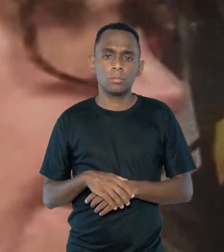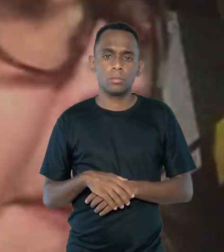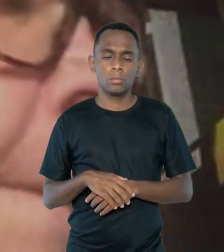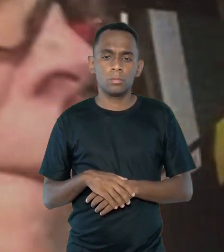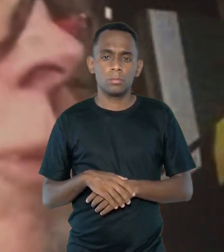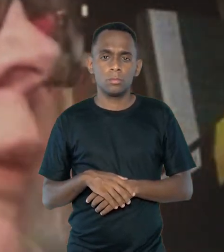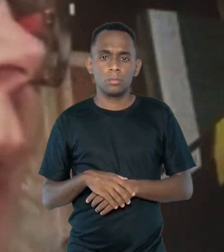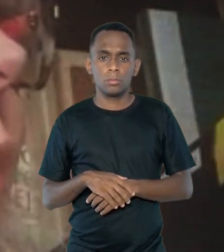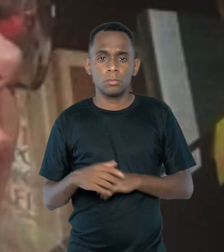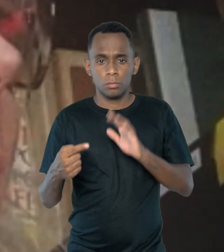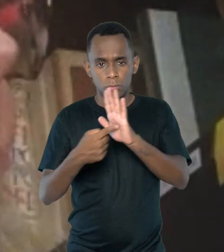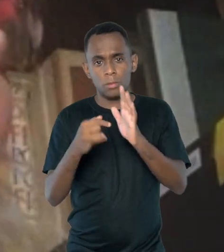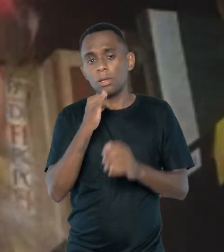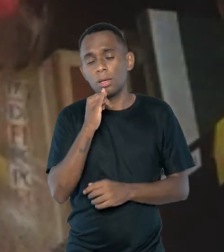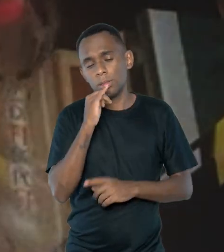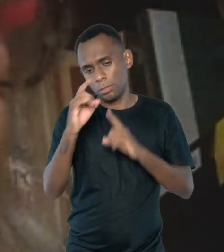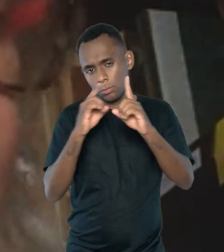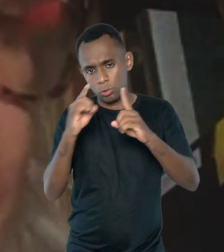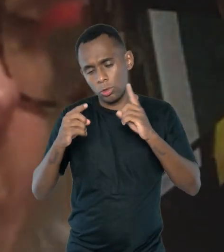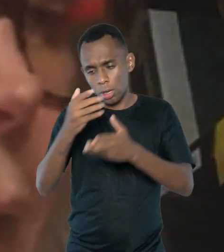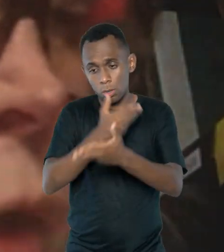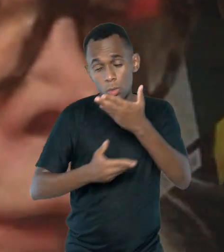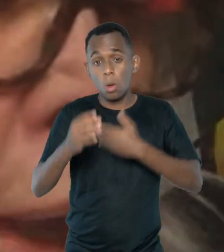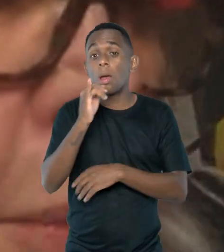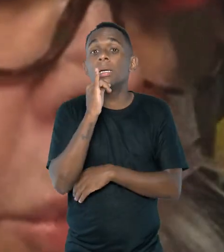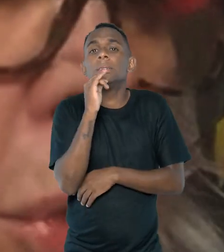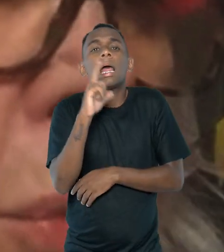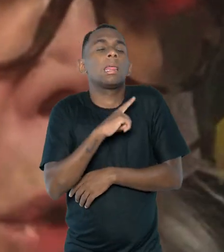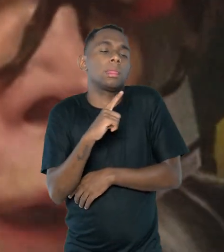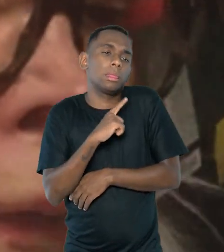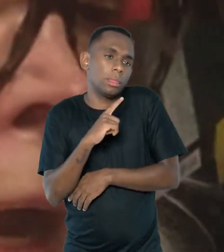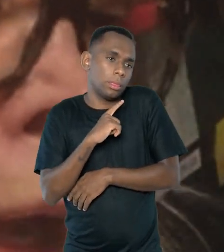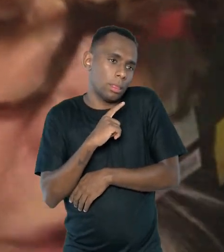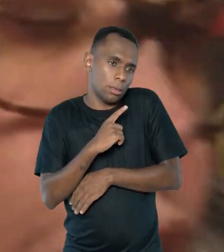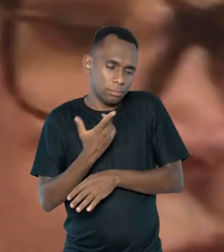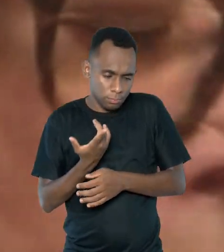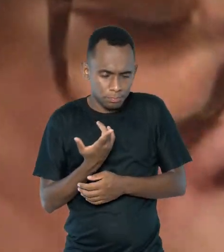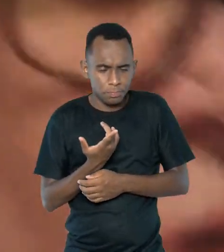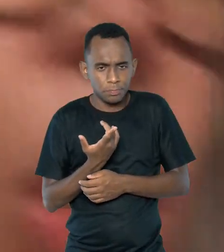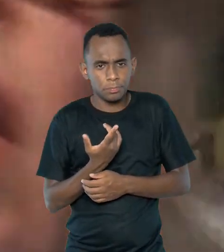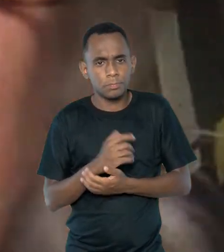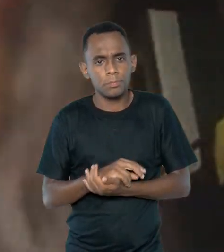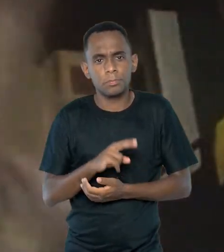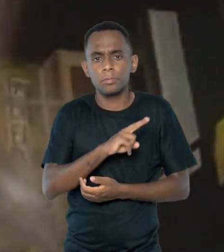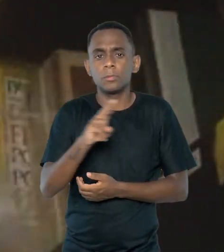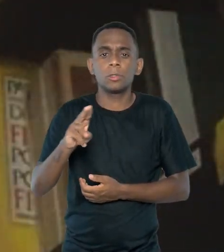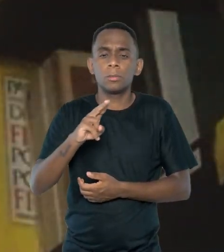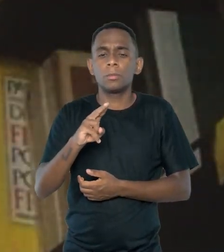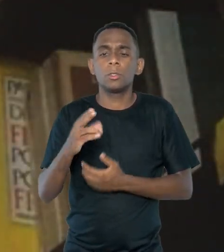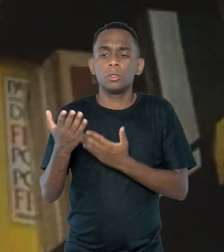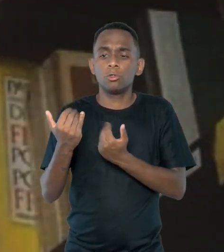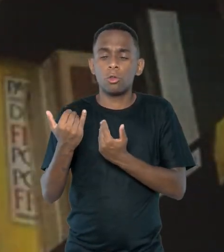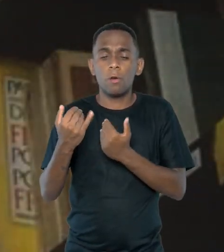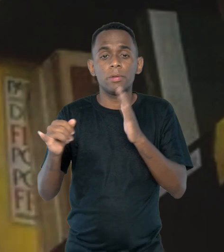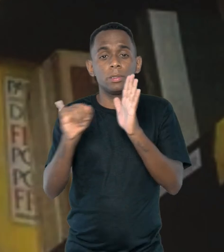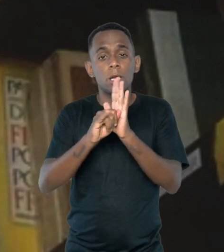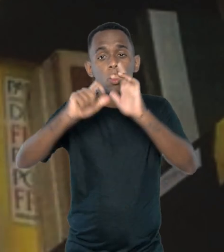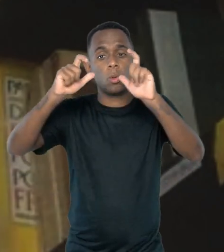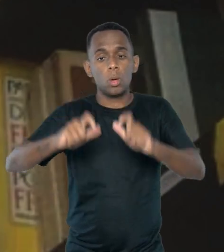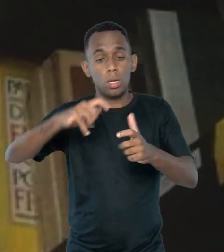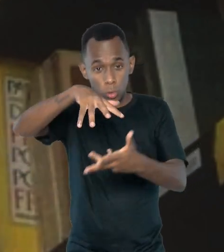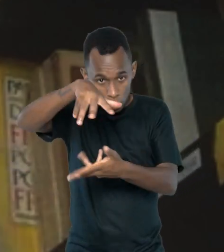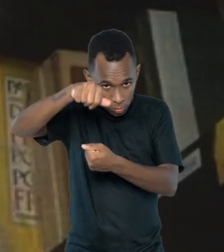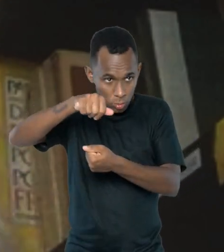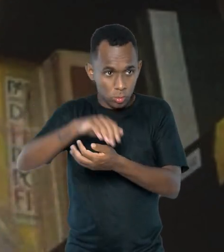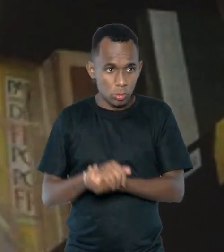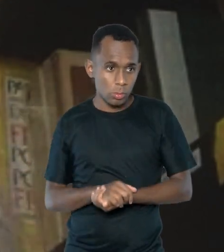obras didáticas. Por exemplo, nós temos uma unidade que chama Jovem, Identidade e Lugar no Mundo.